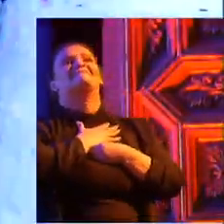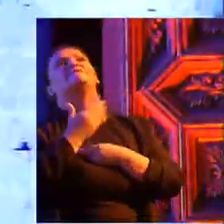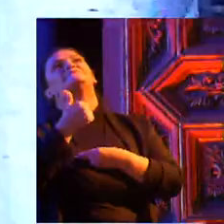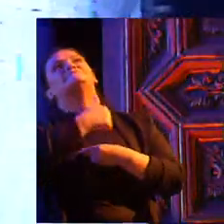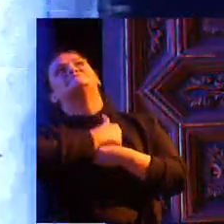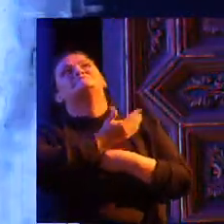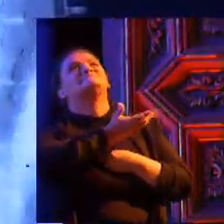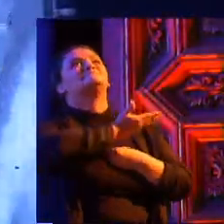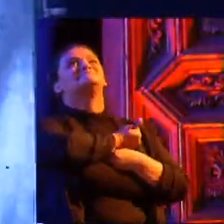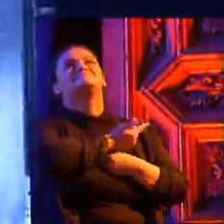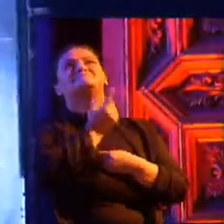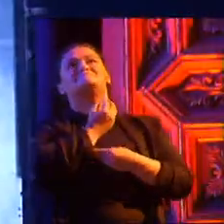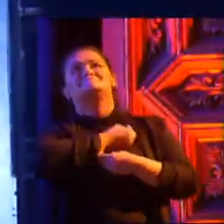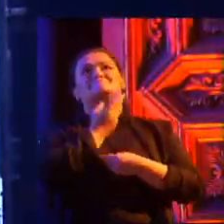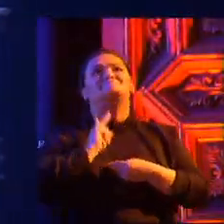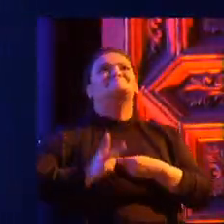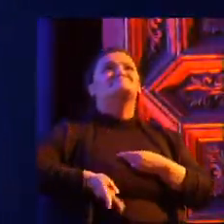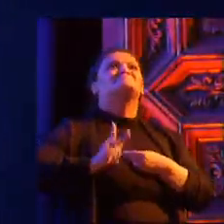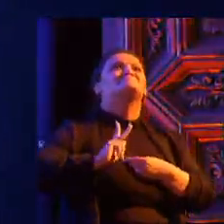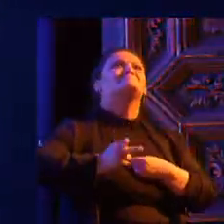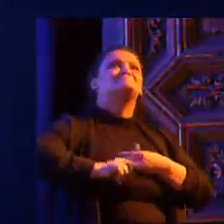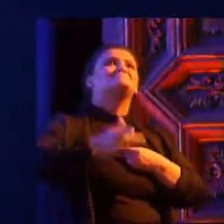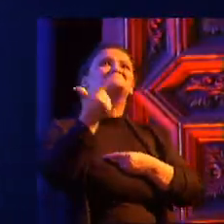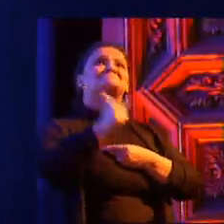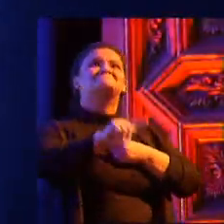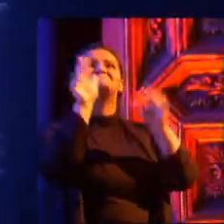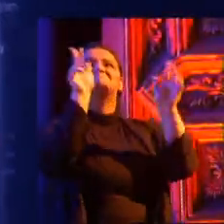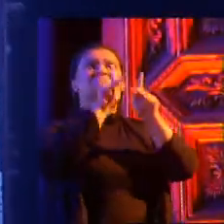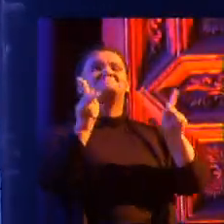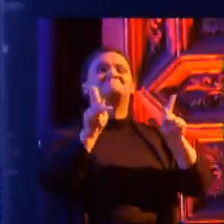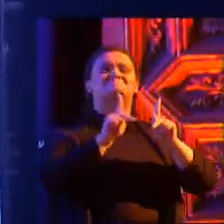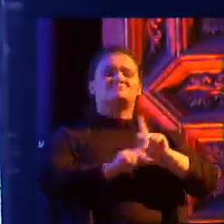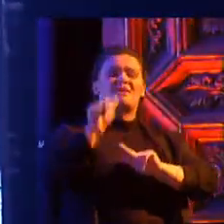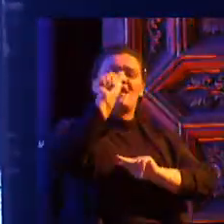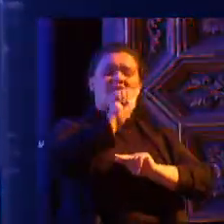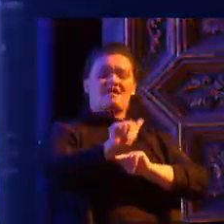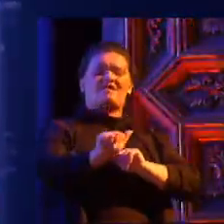coração vou vivendo sem paz.